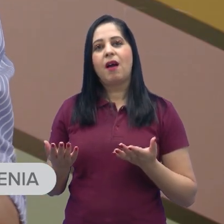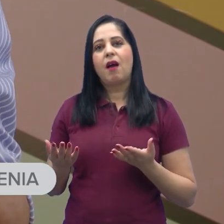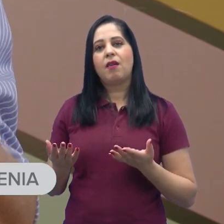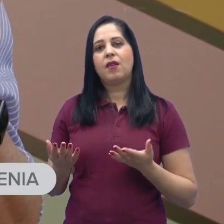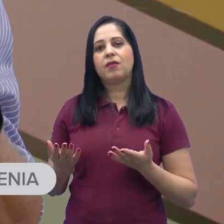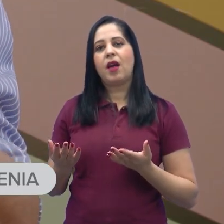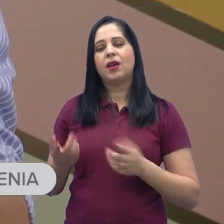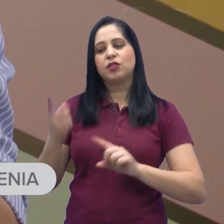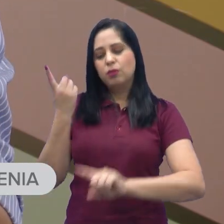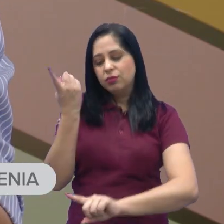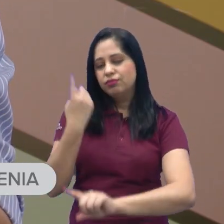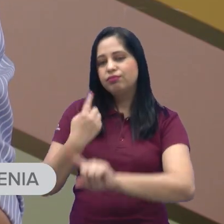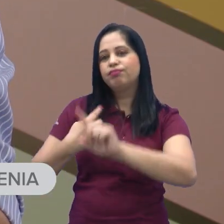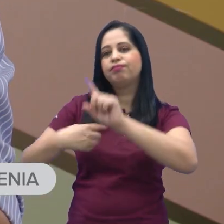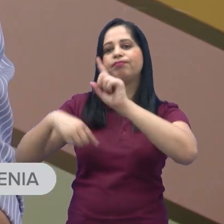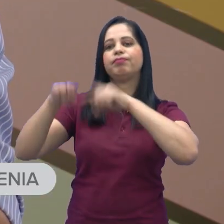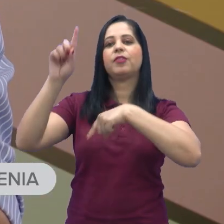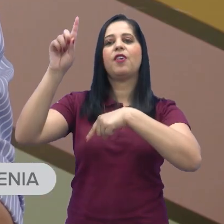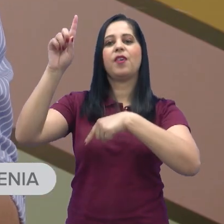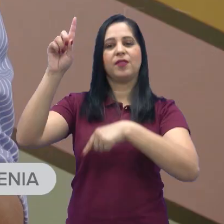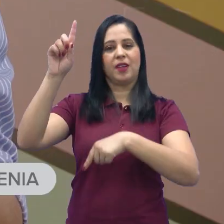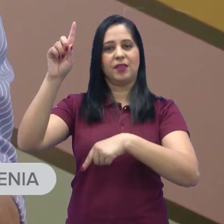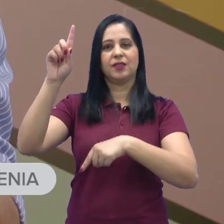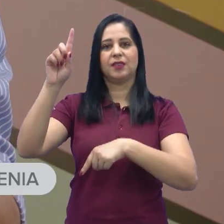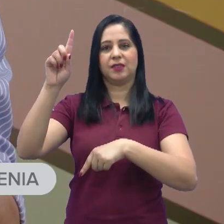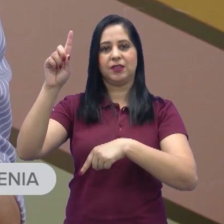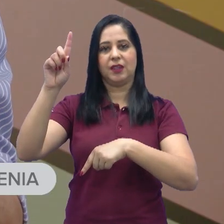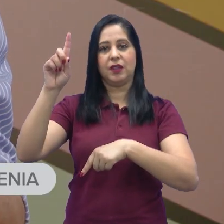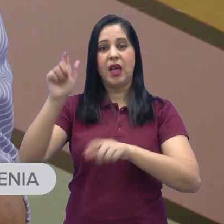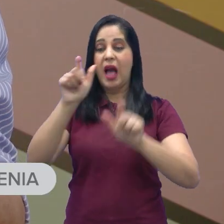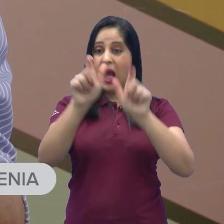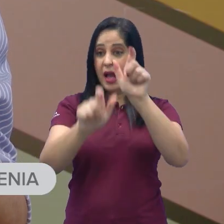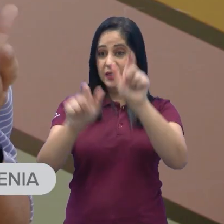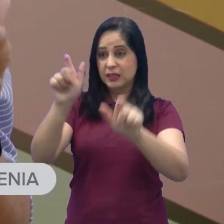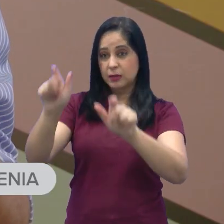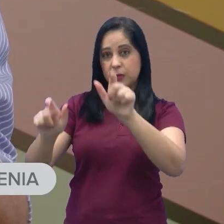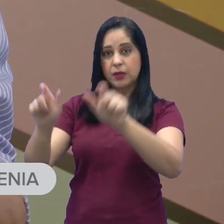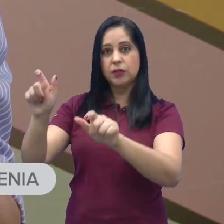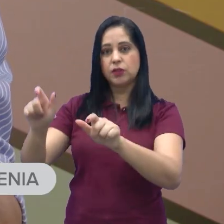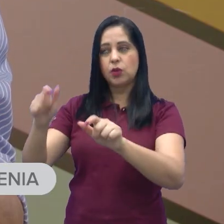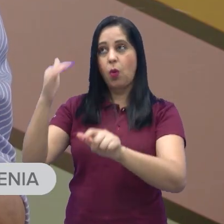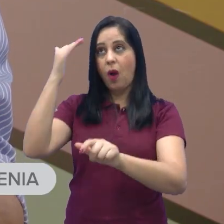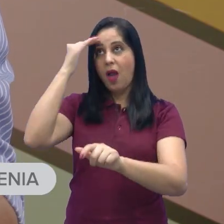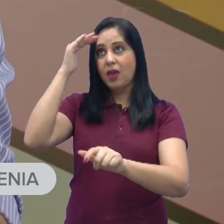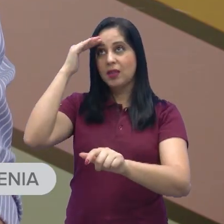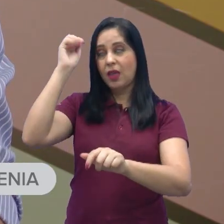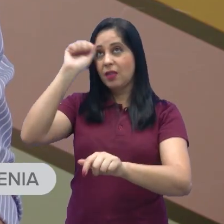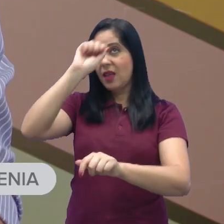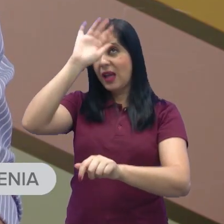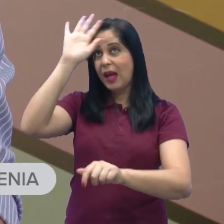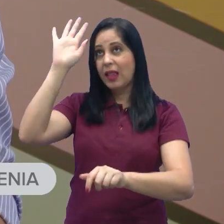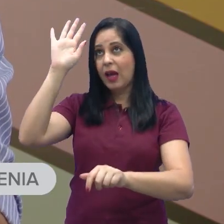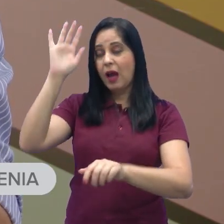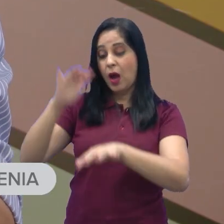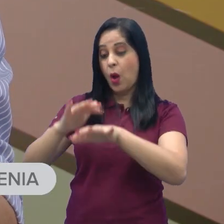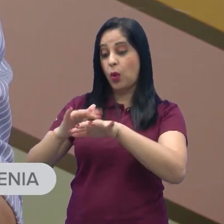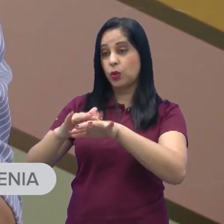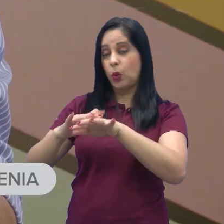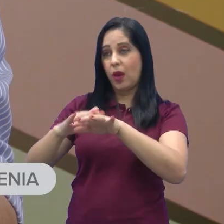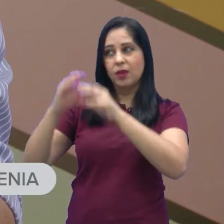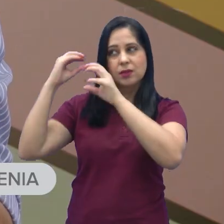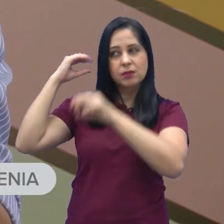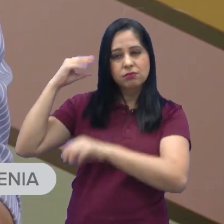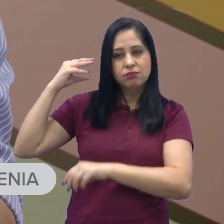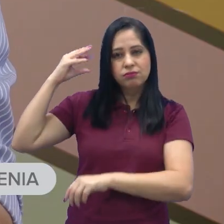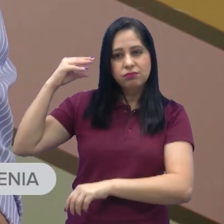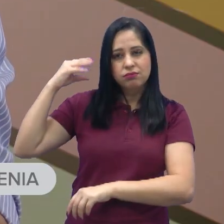se alastrando e as pessoas vão tendo um maior entendimento do que é essa doença, que